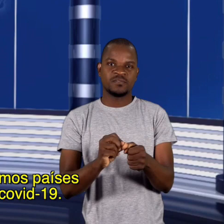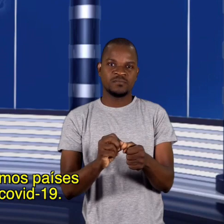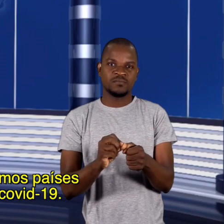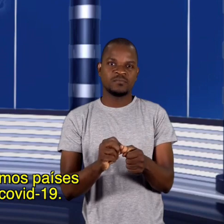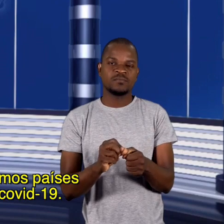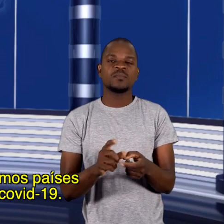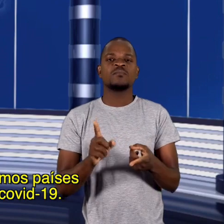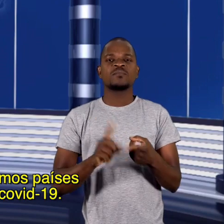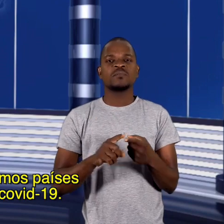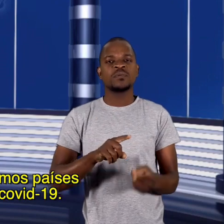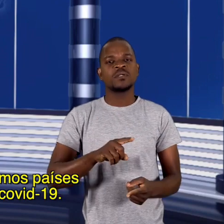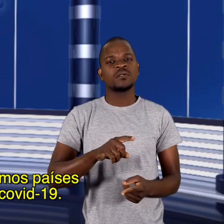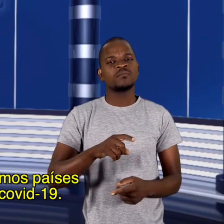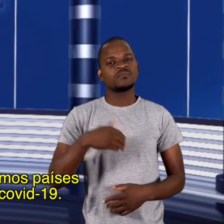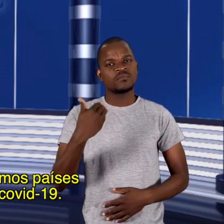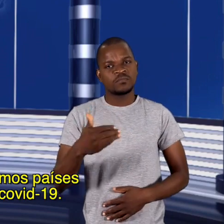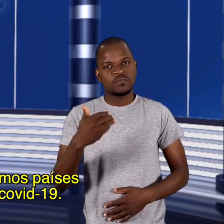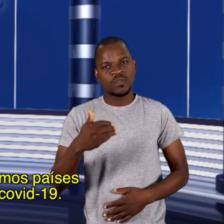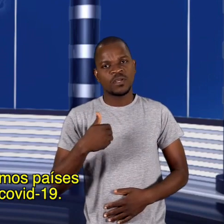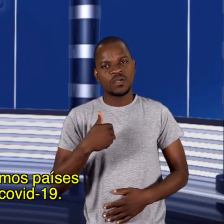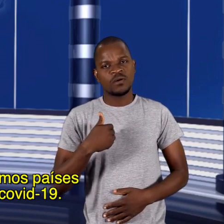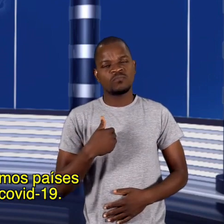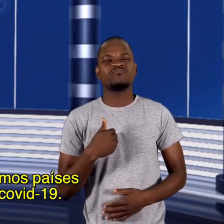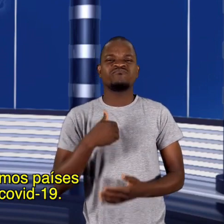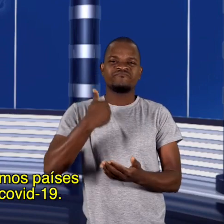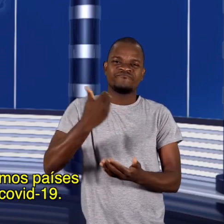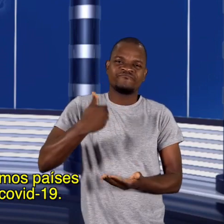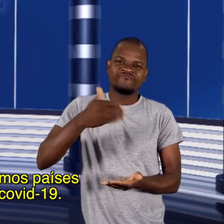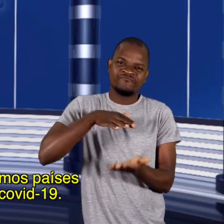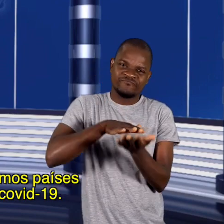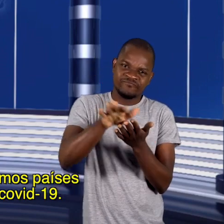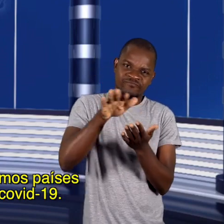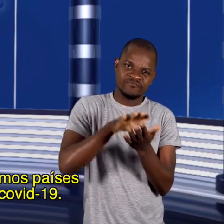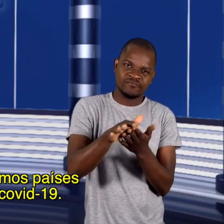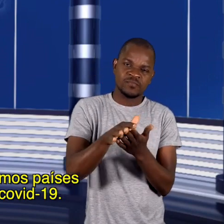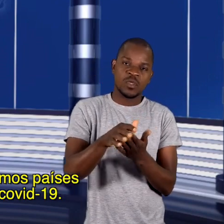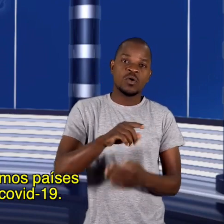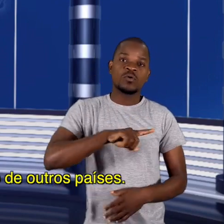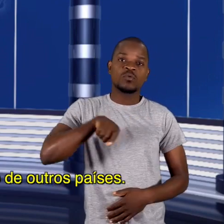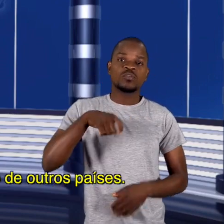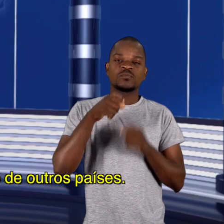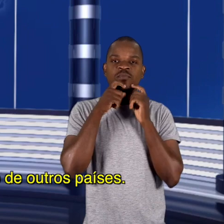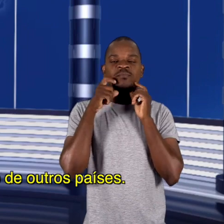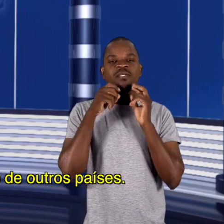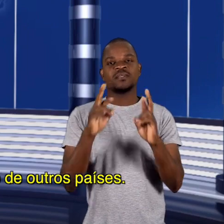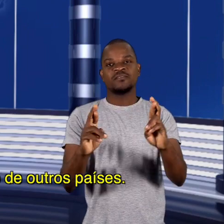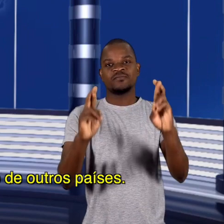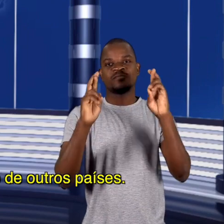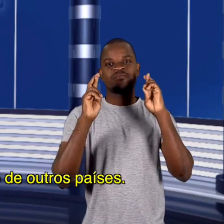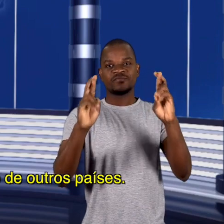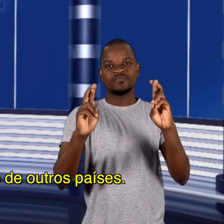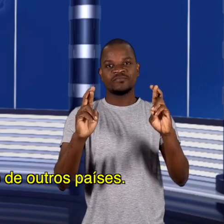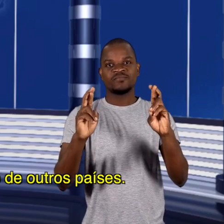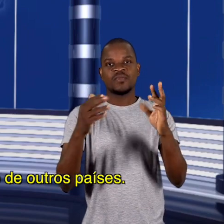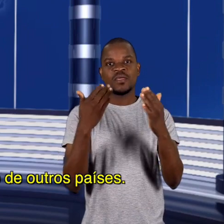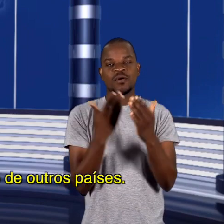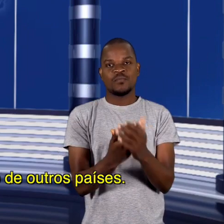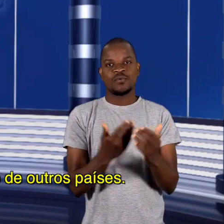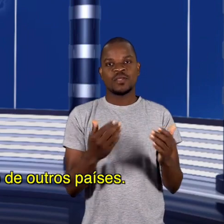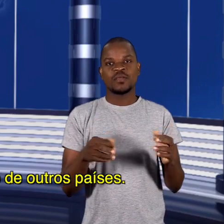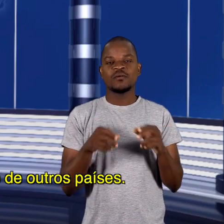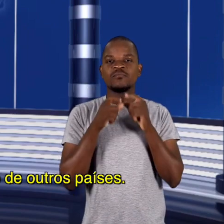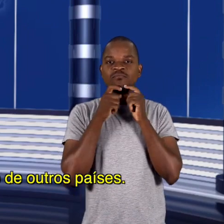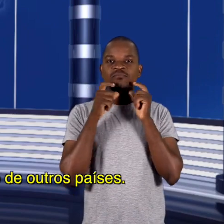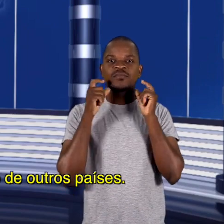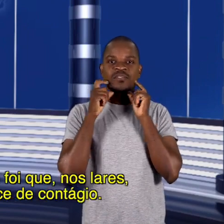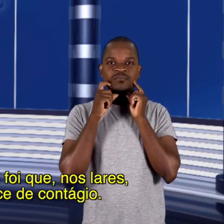temos a sorte de sermos, se calhar, dos últimos países a entrar para a lista do Covid-19. Então, é importante pegarmos o exemplo